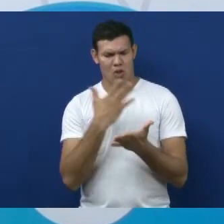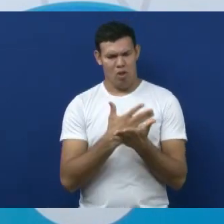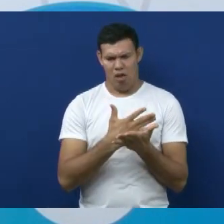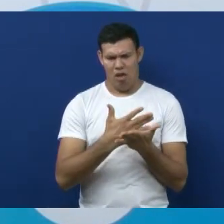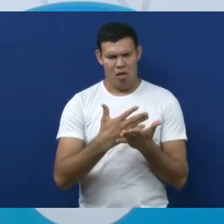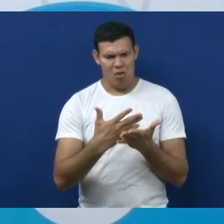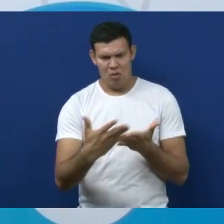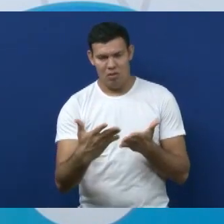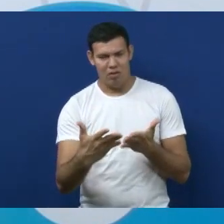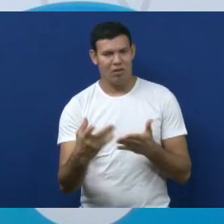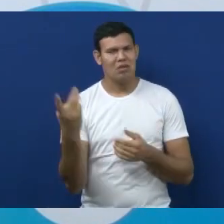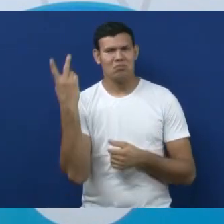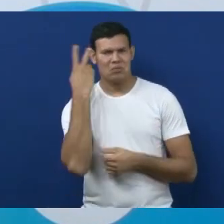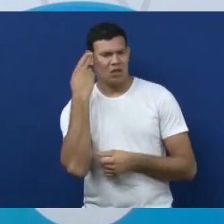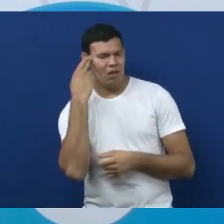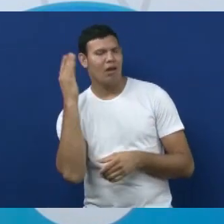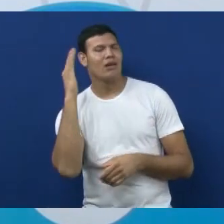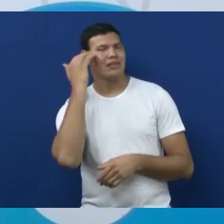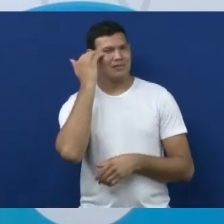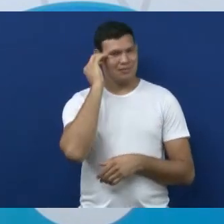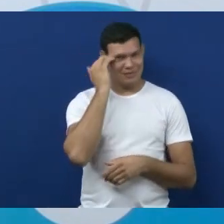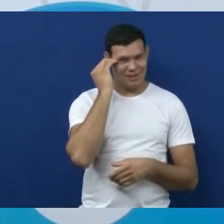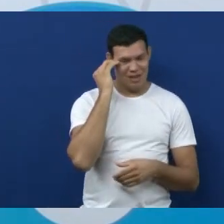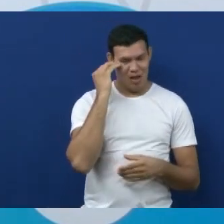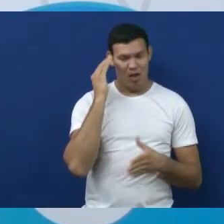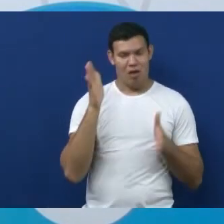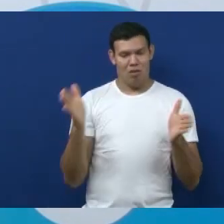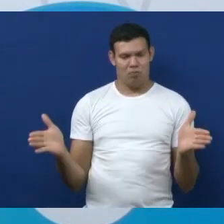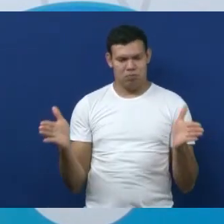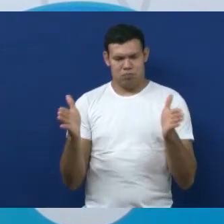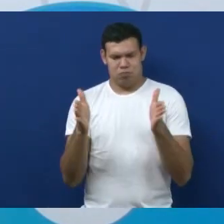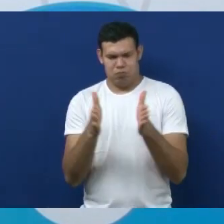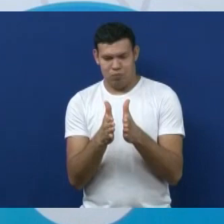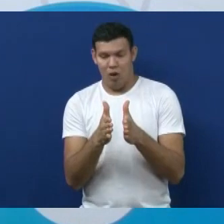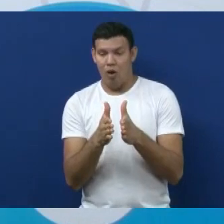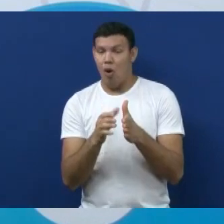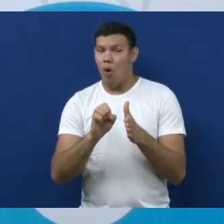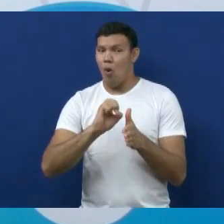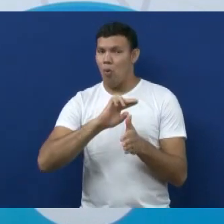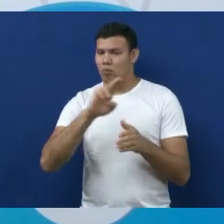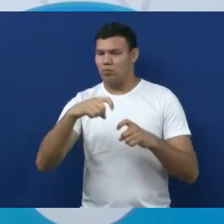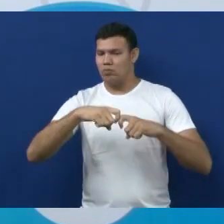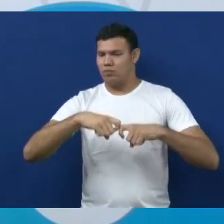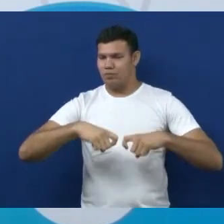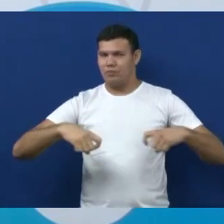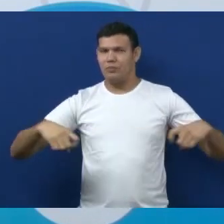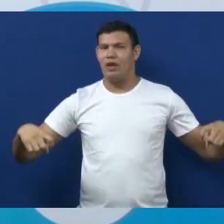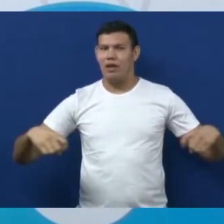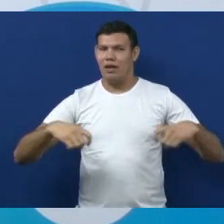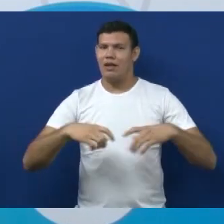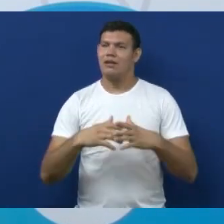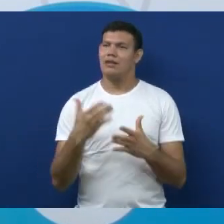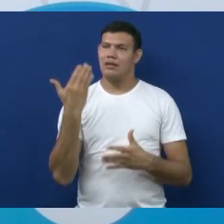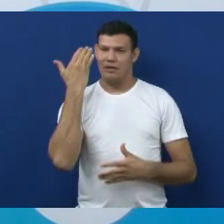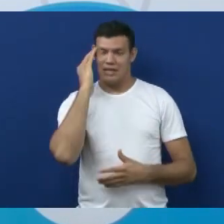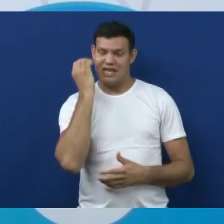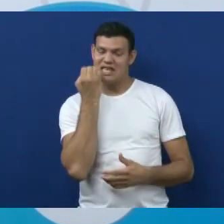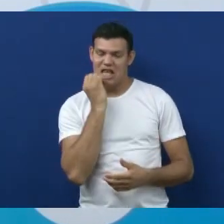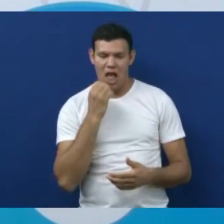esticada ou quando ela é comprimida. Ao exemplo, por exemplo, bexigas. Se você aplica uma força,